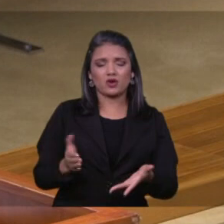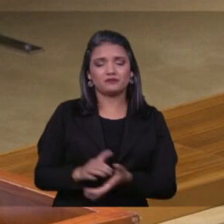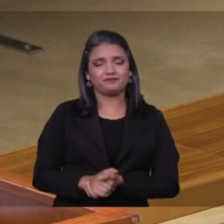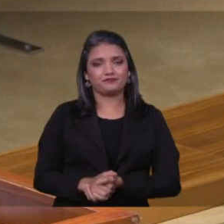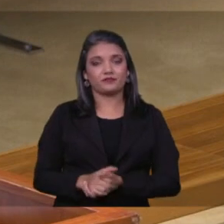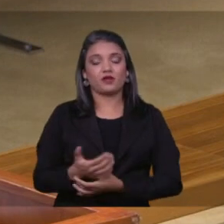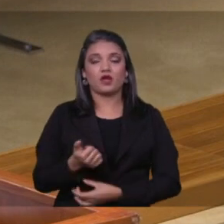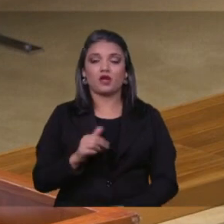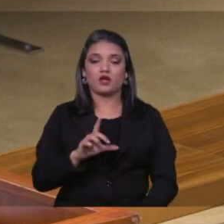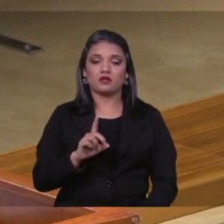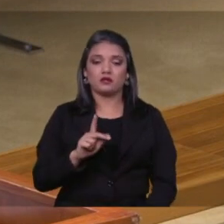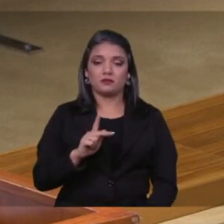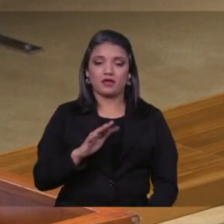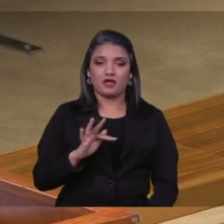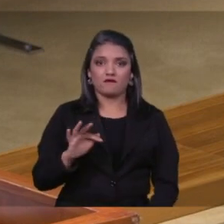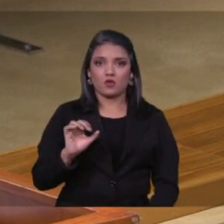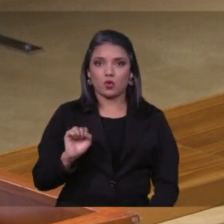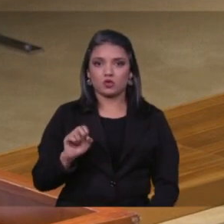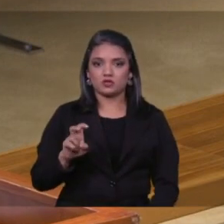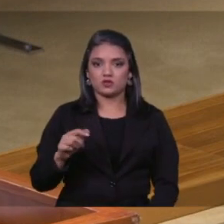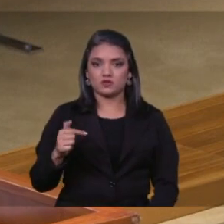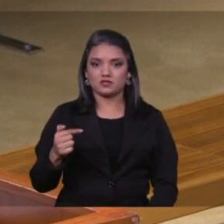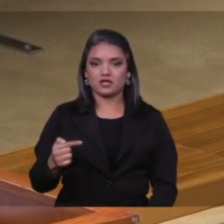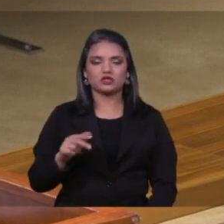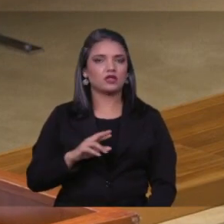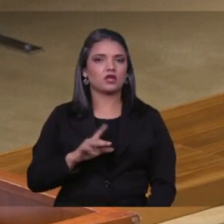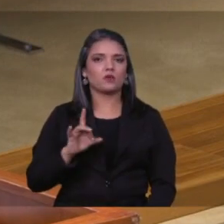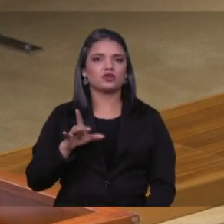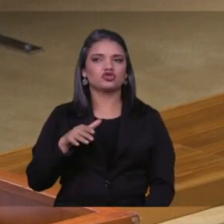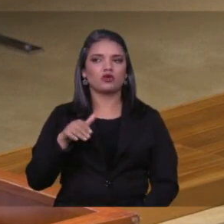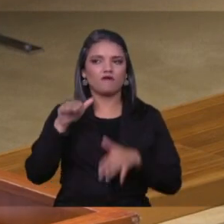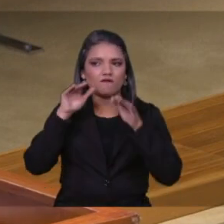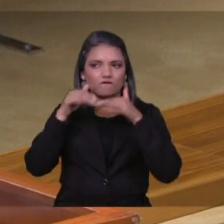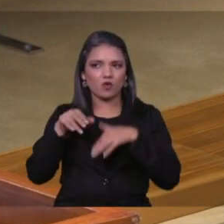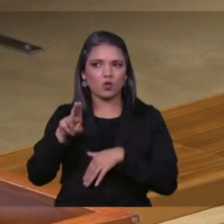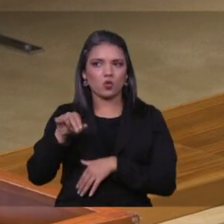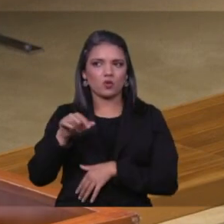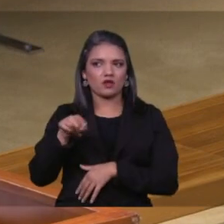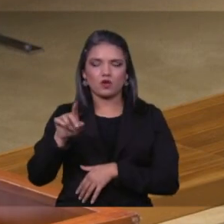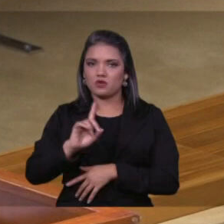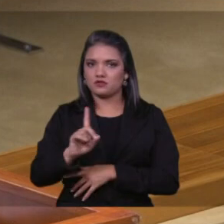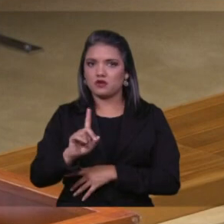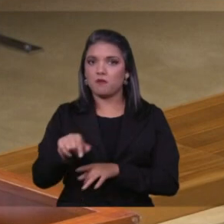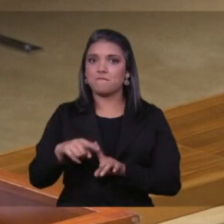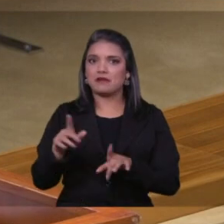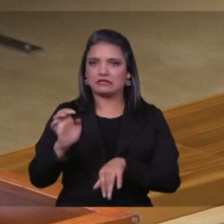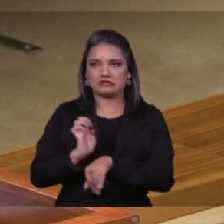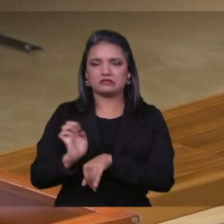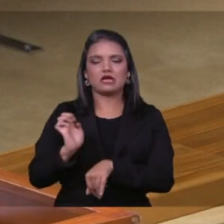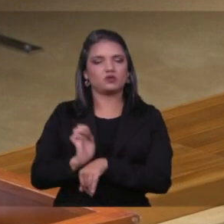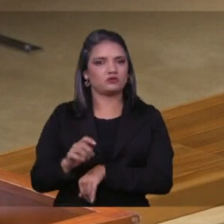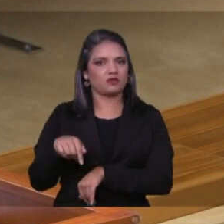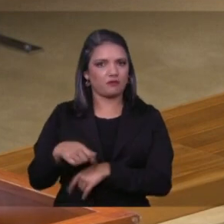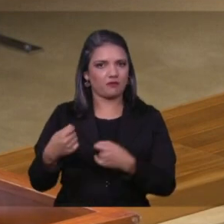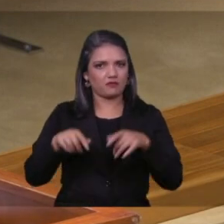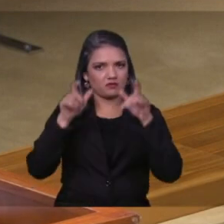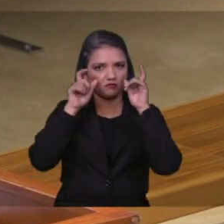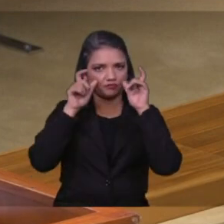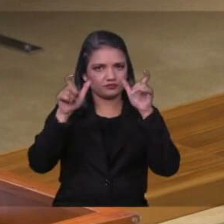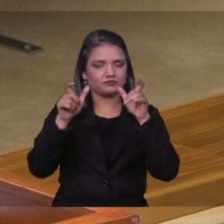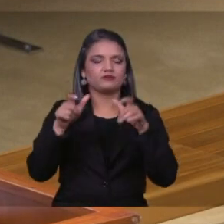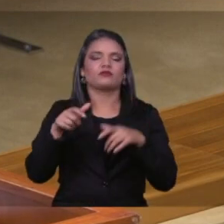A DPF, portanto, essa 857, não se volta apenas à União, mas se voltam aos estados do Mato Grosso e Mato Grosso do Sul, especialmente,